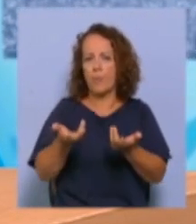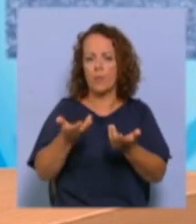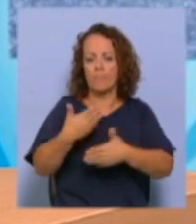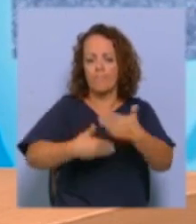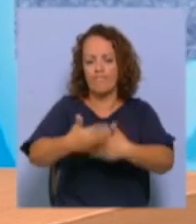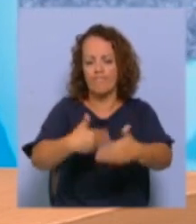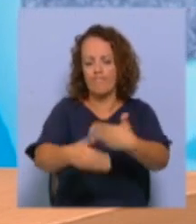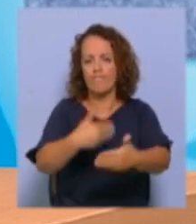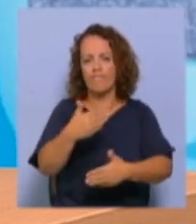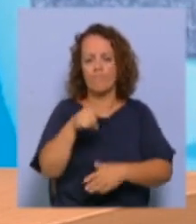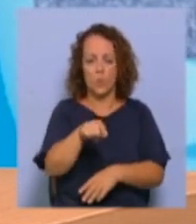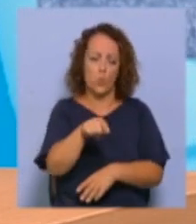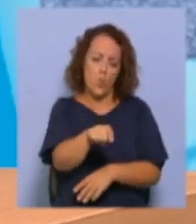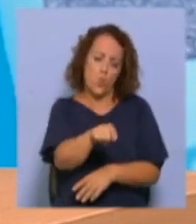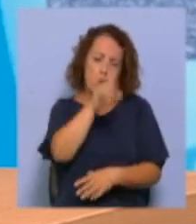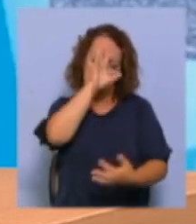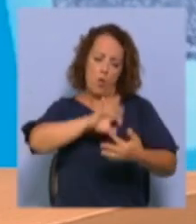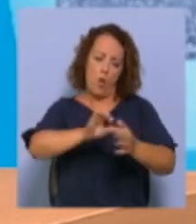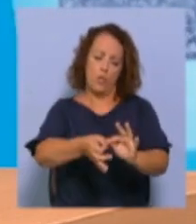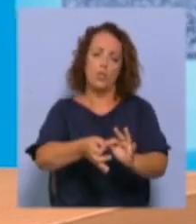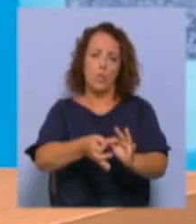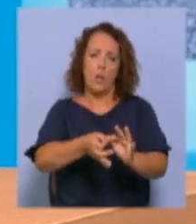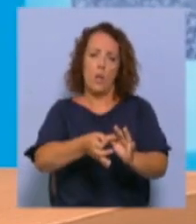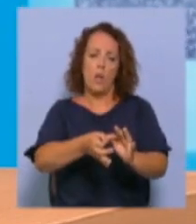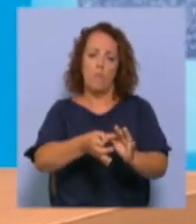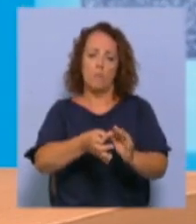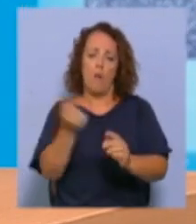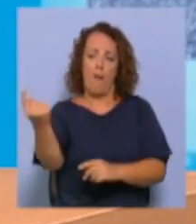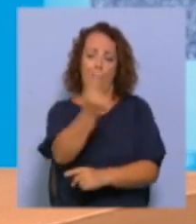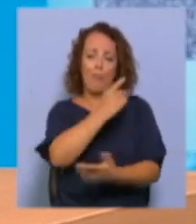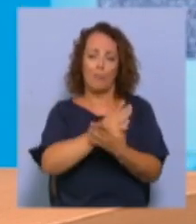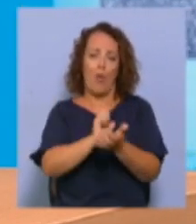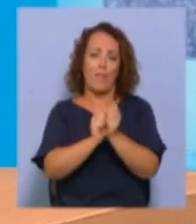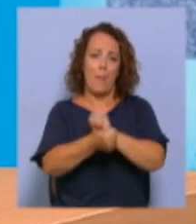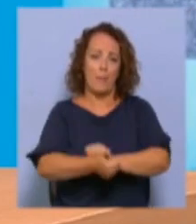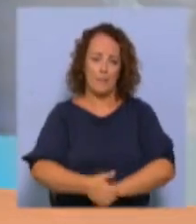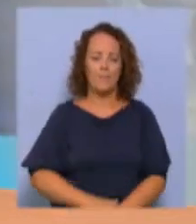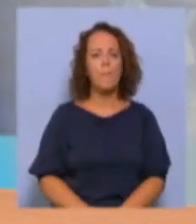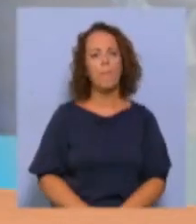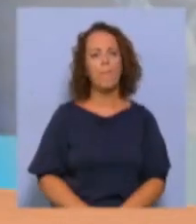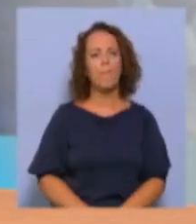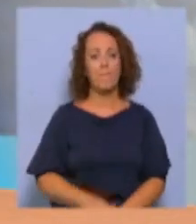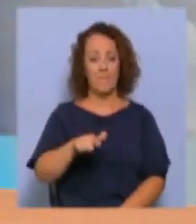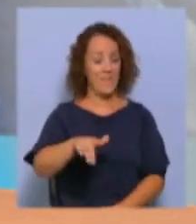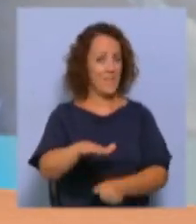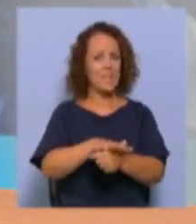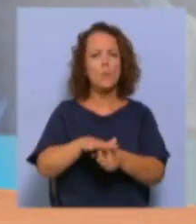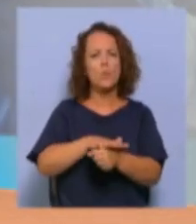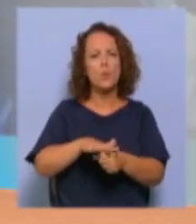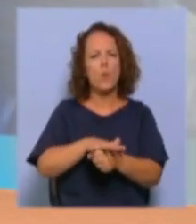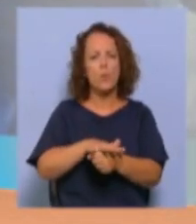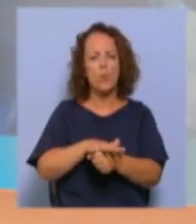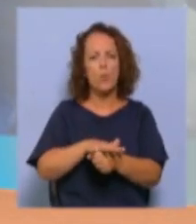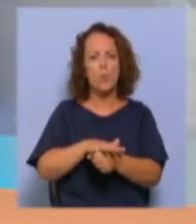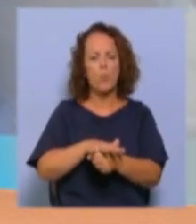cabo na própria lógica de adaptação de cada uma das escolas, das instituições. Nesta situação, ela gerou